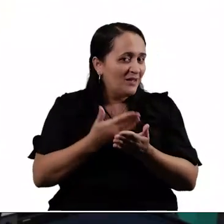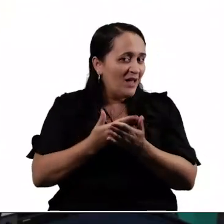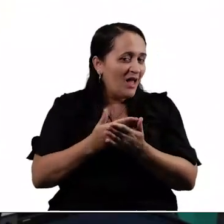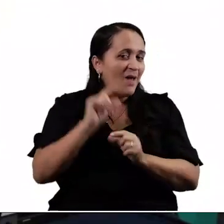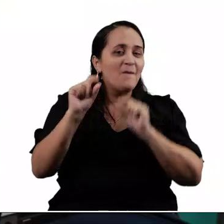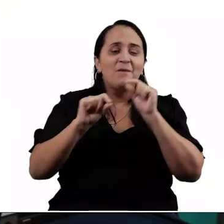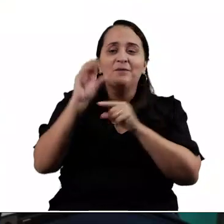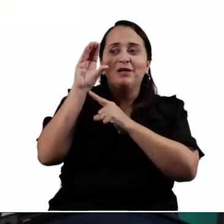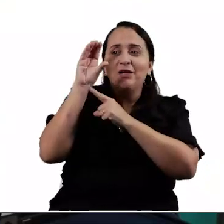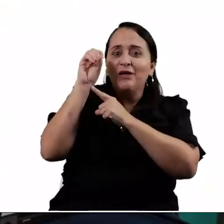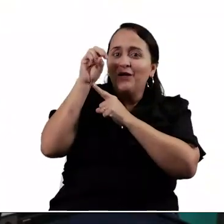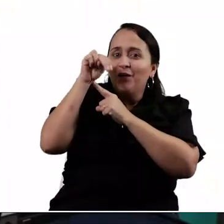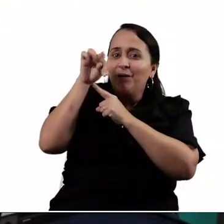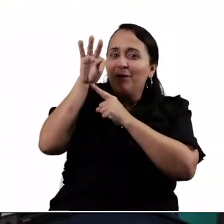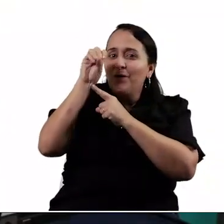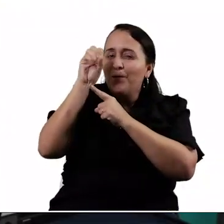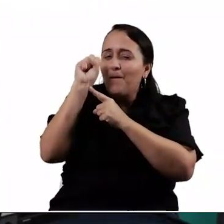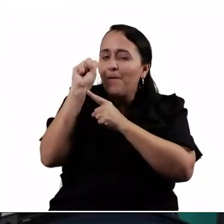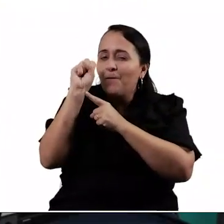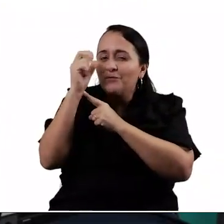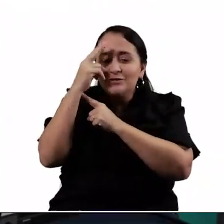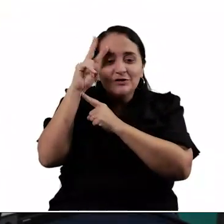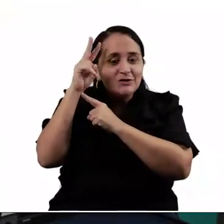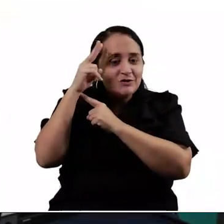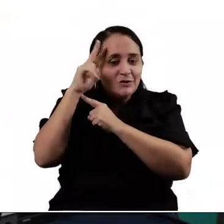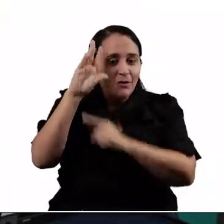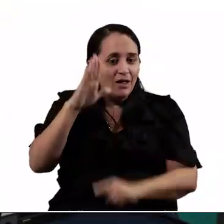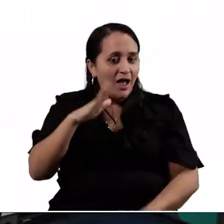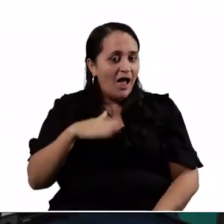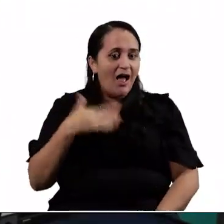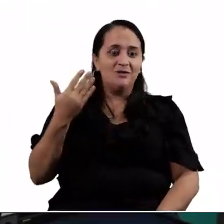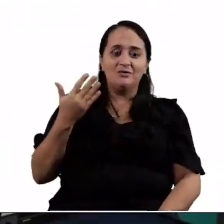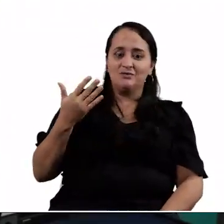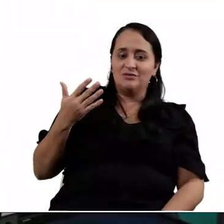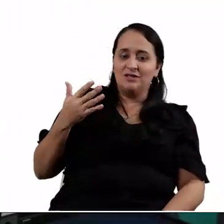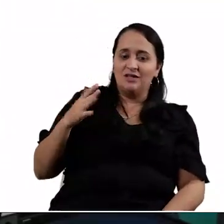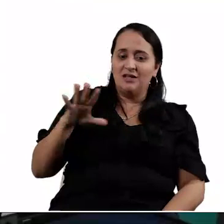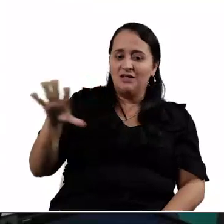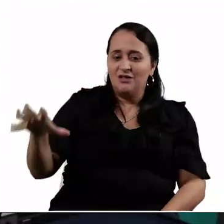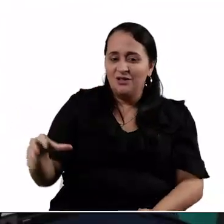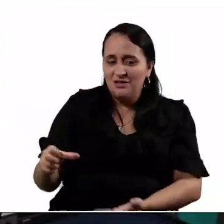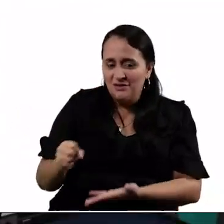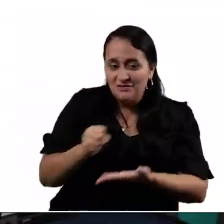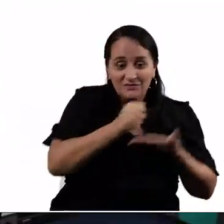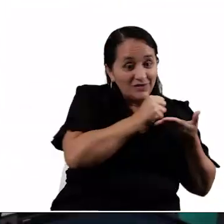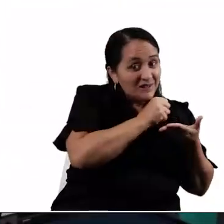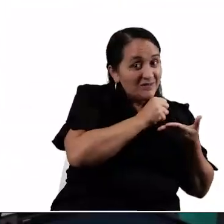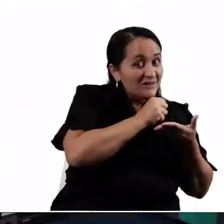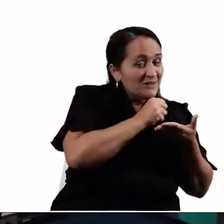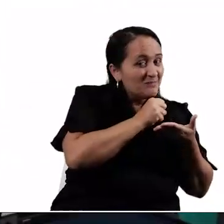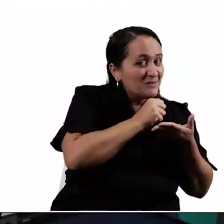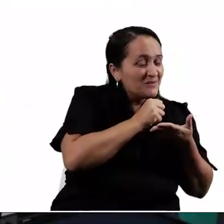assustar gostei hein pro vou levar esse chapeuzinho e vou ficar atenta junto com vocês tchau